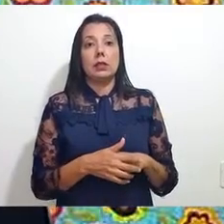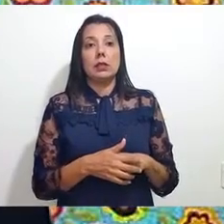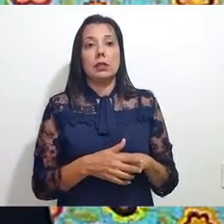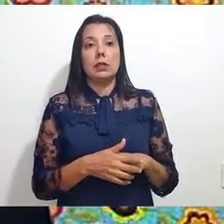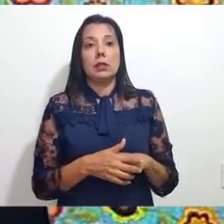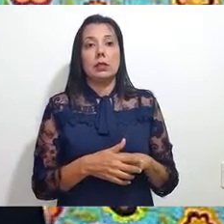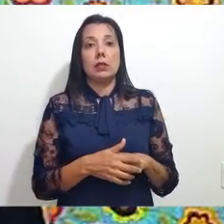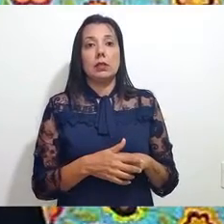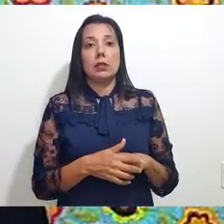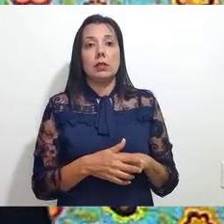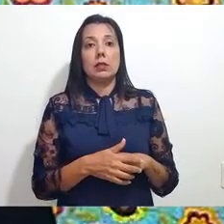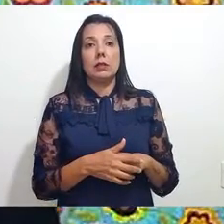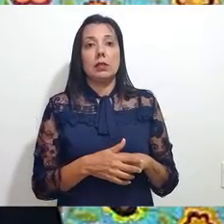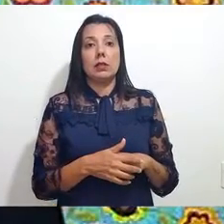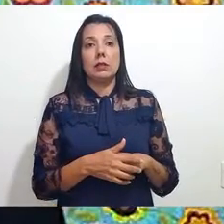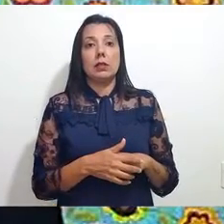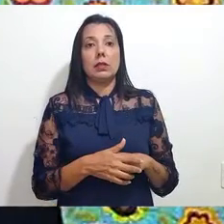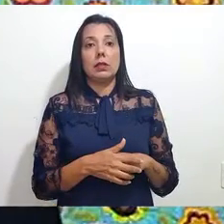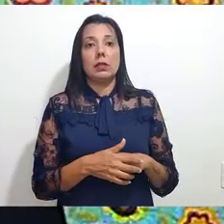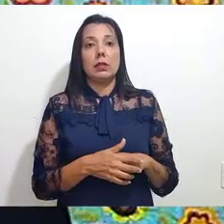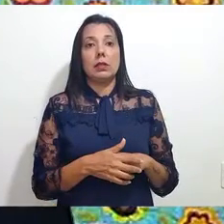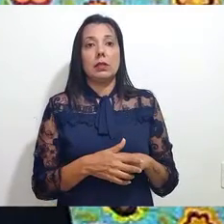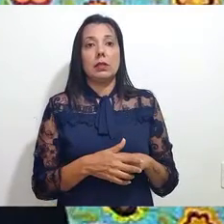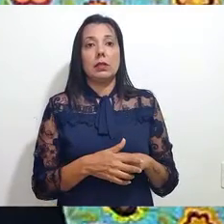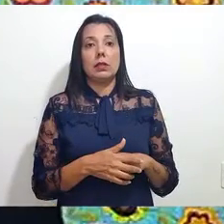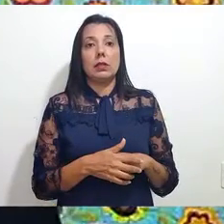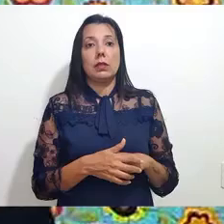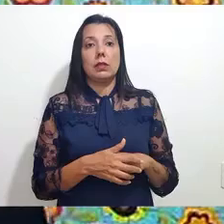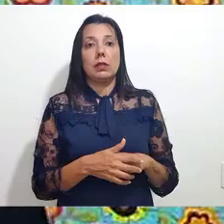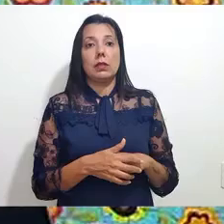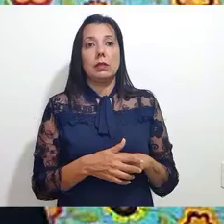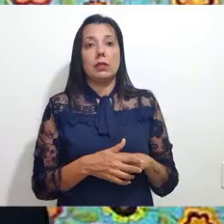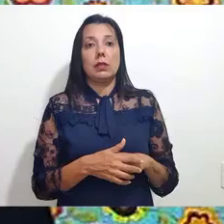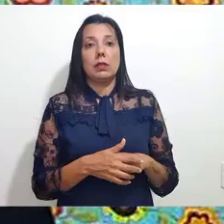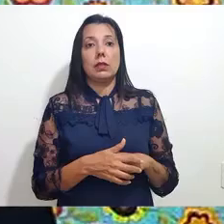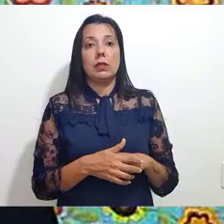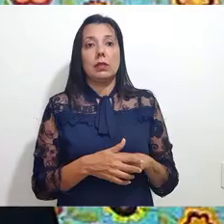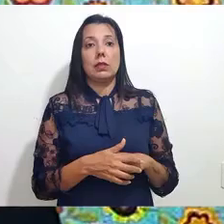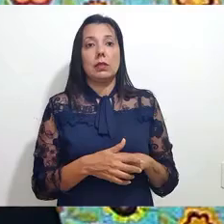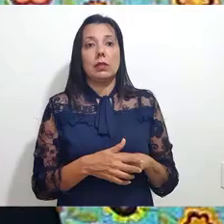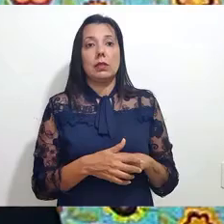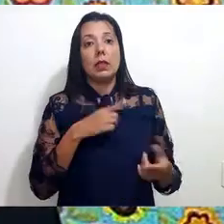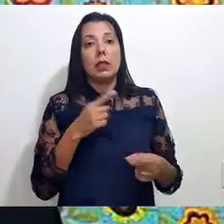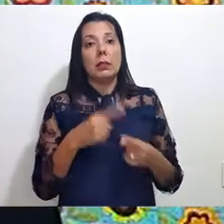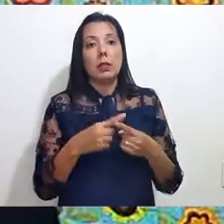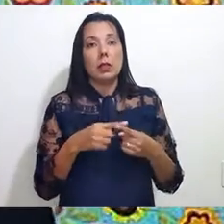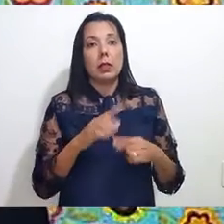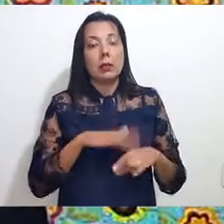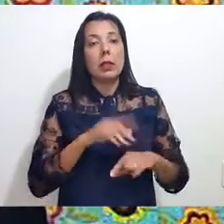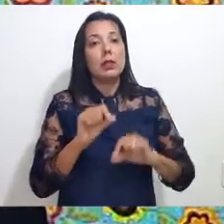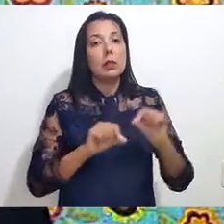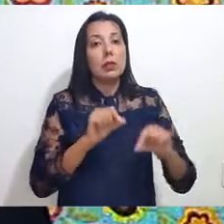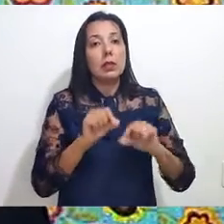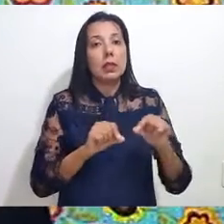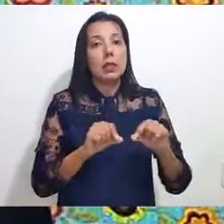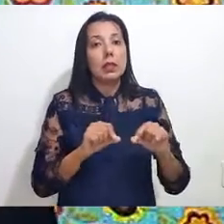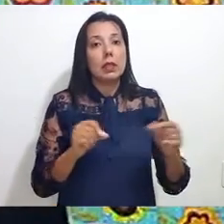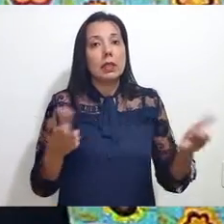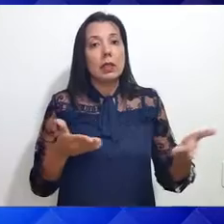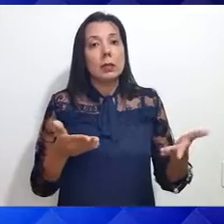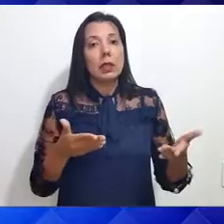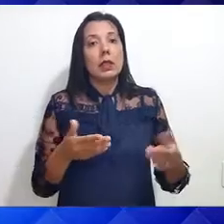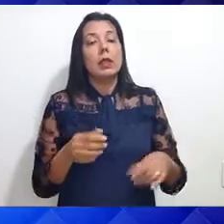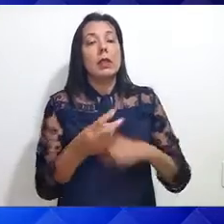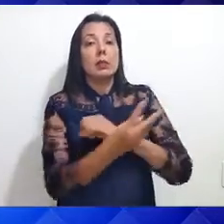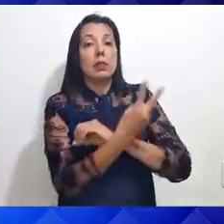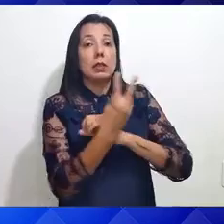tão cultural, gente. Eu não sei se vocês já perceberam, mas a gente teve um caso emblemático que saiu na mídia, que foi da Severina,